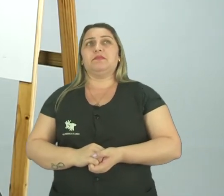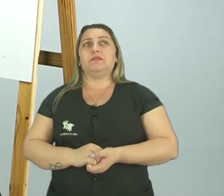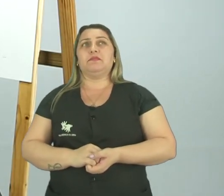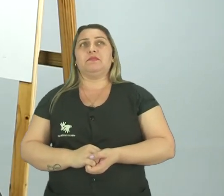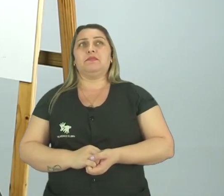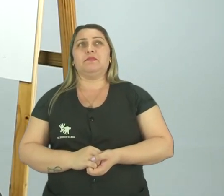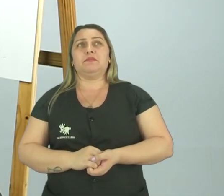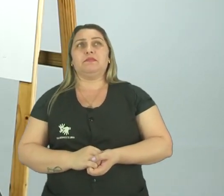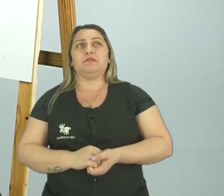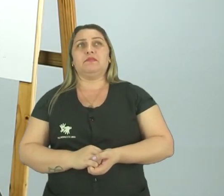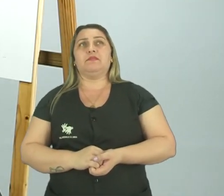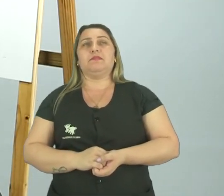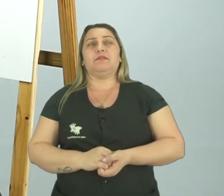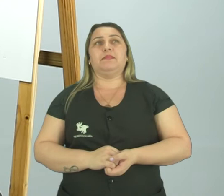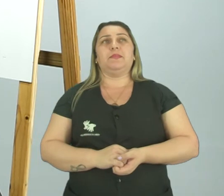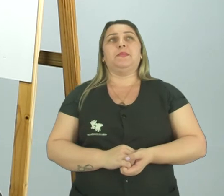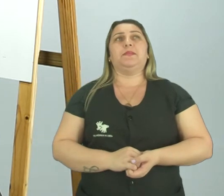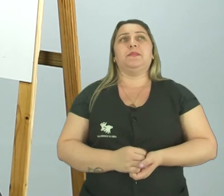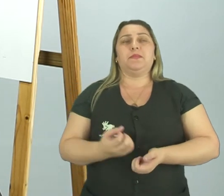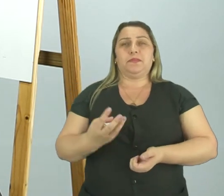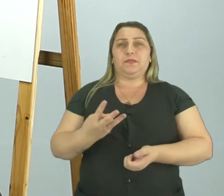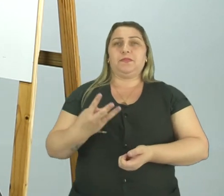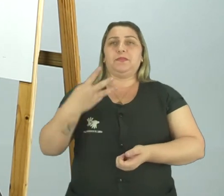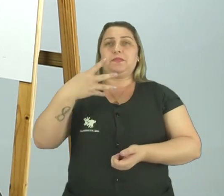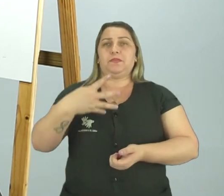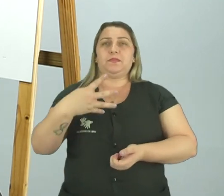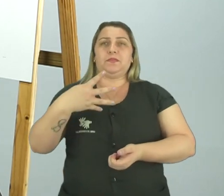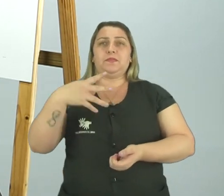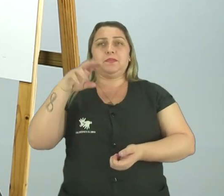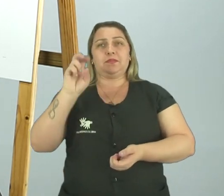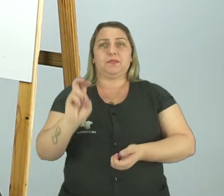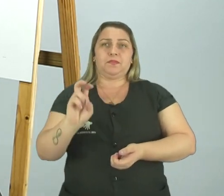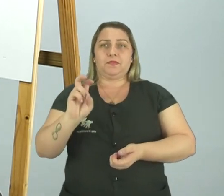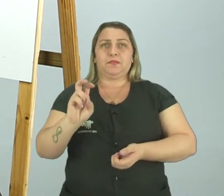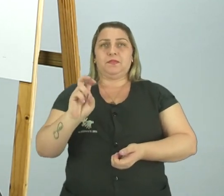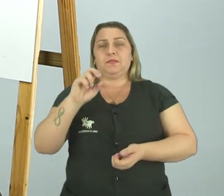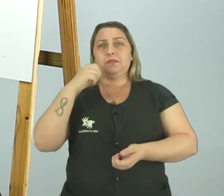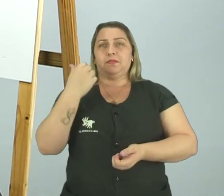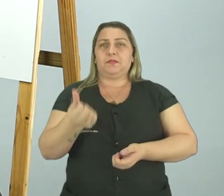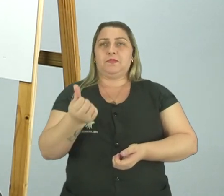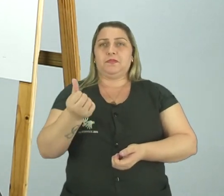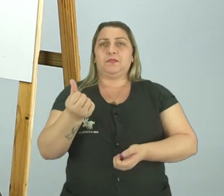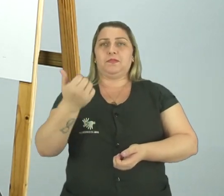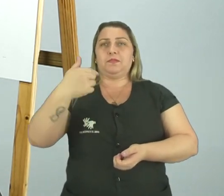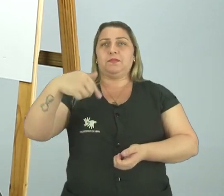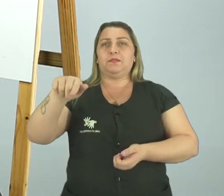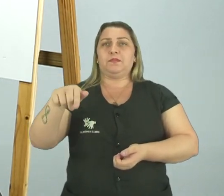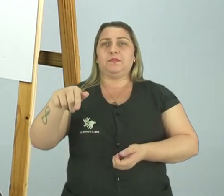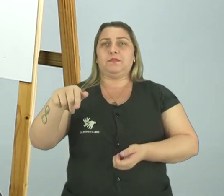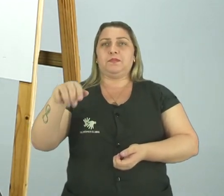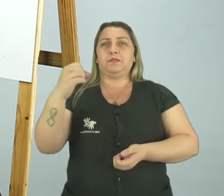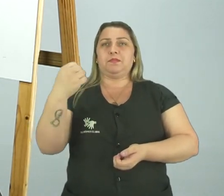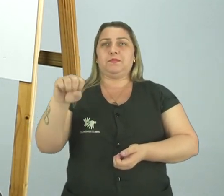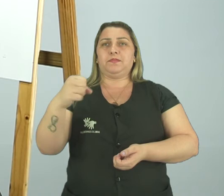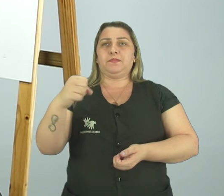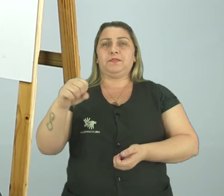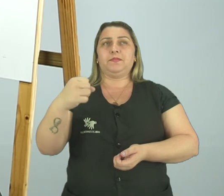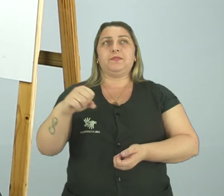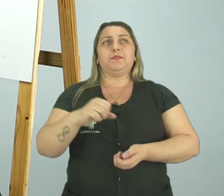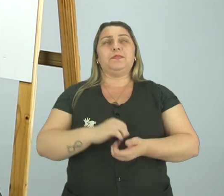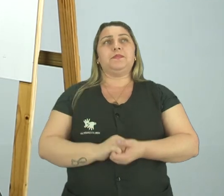1, 2, 3, 4, 5, 6,